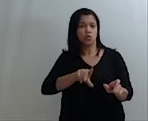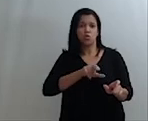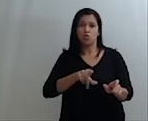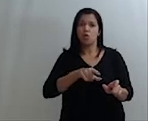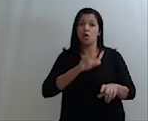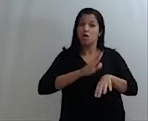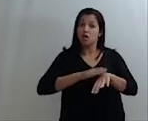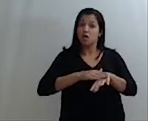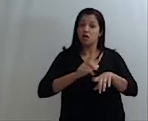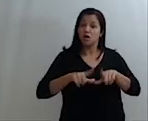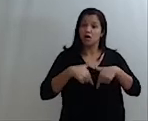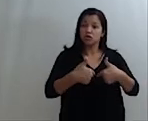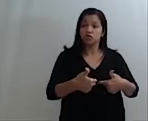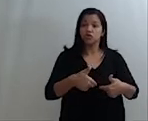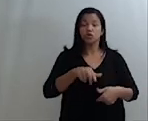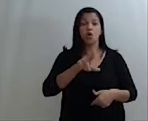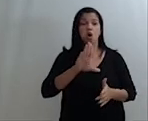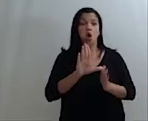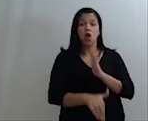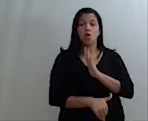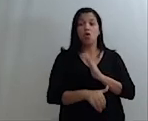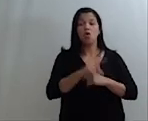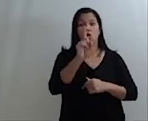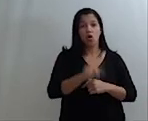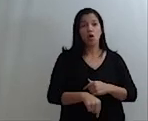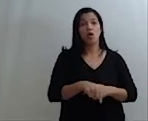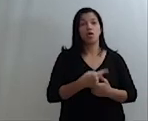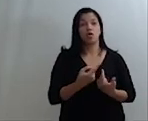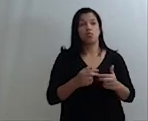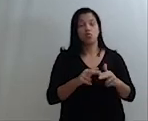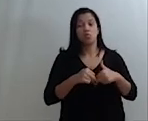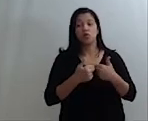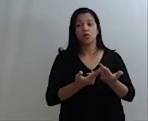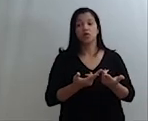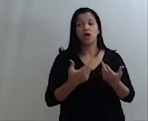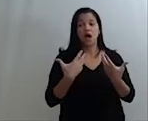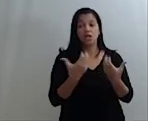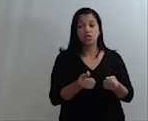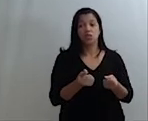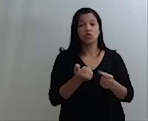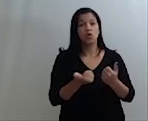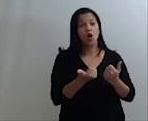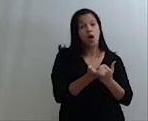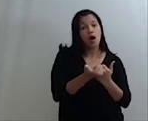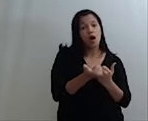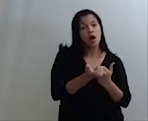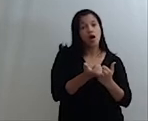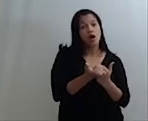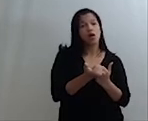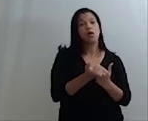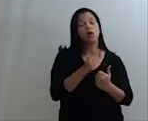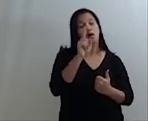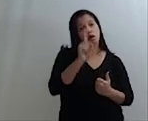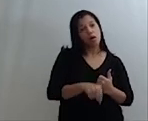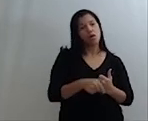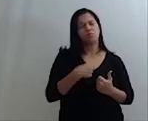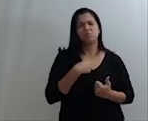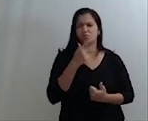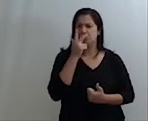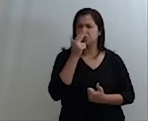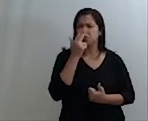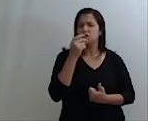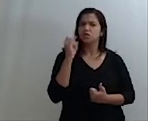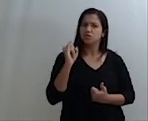rou é apontado como partícipe porque teria prestado auxílio moral e isso me parece muito